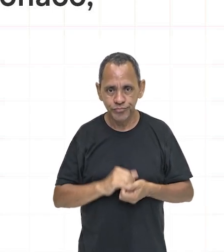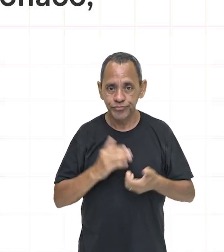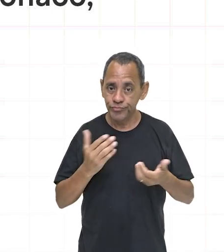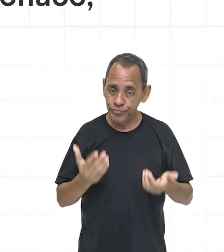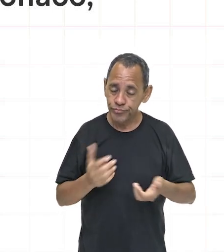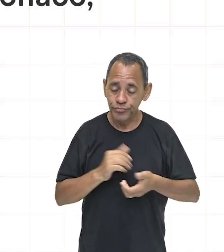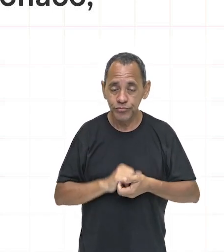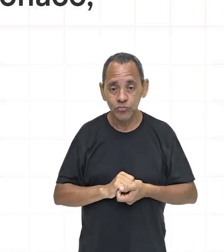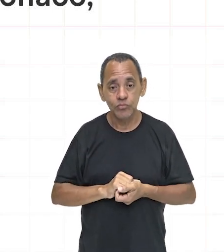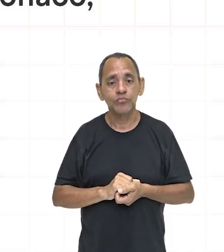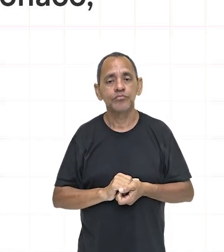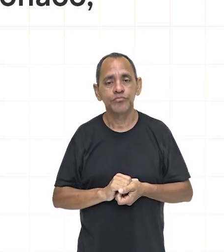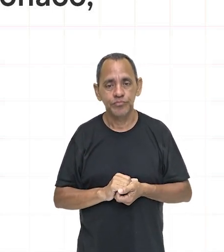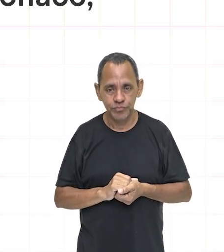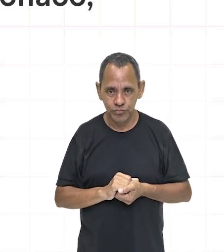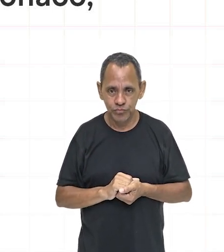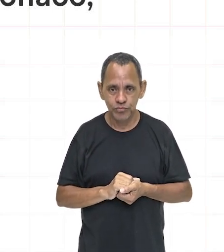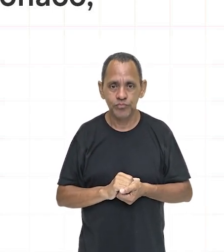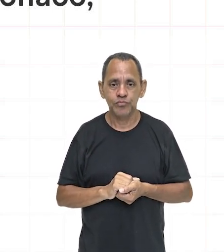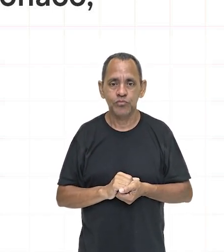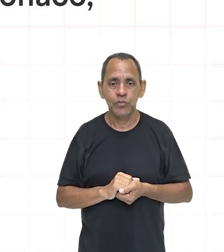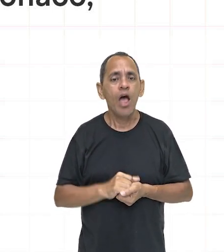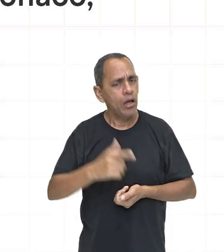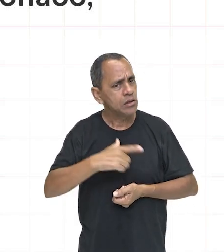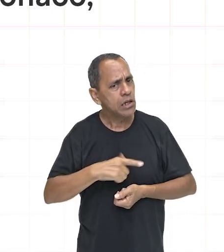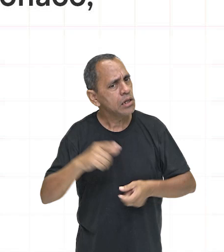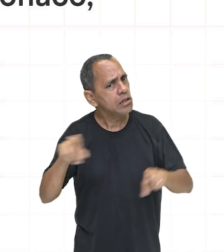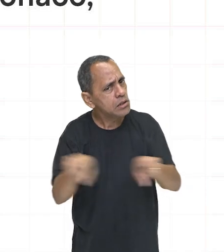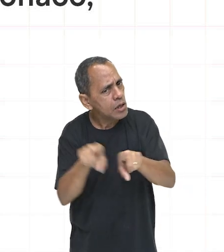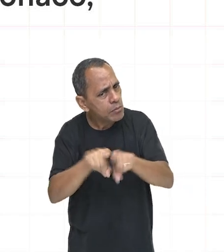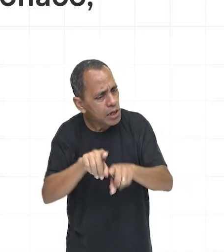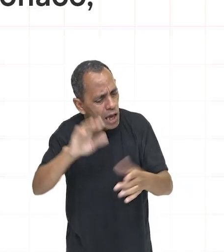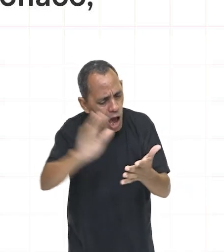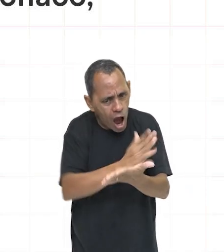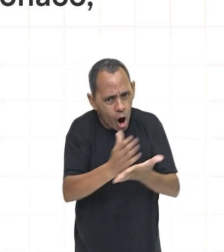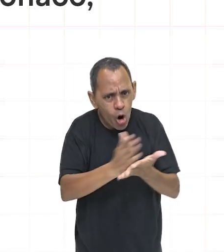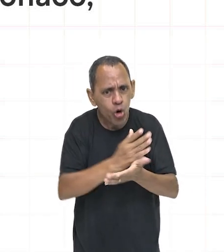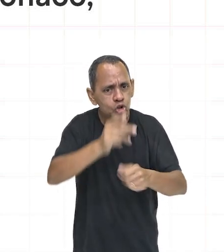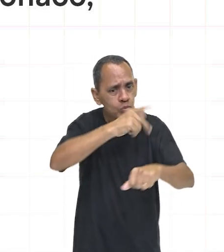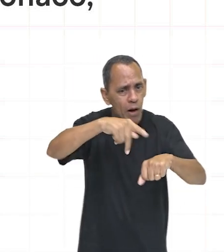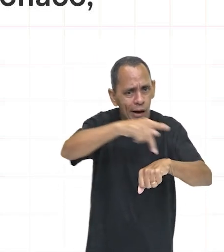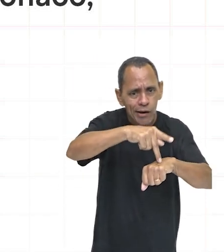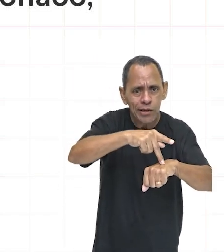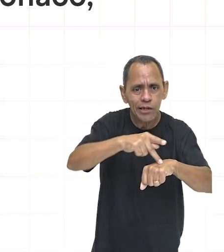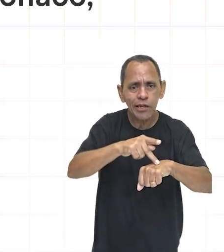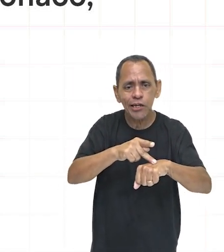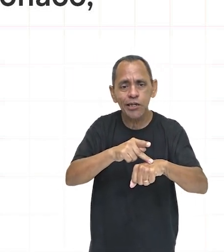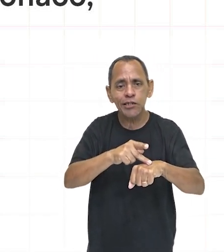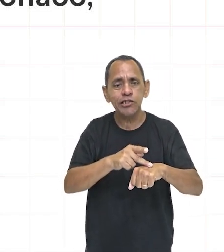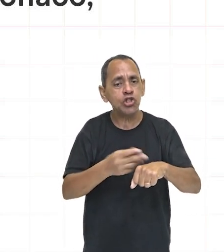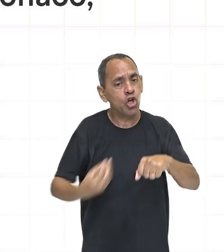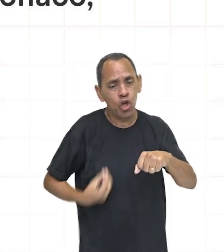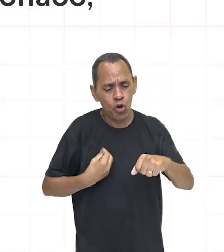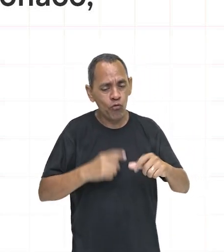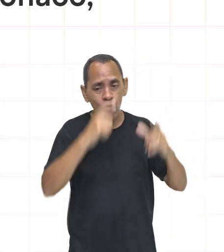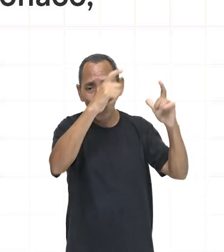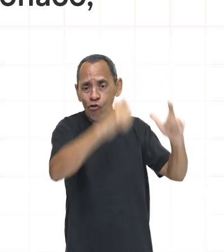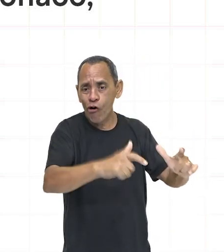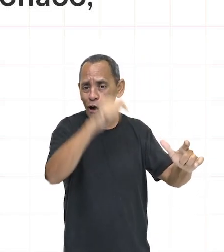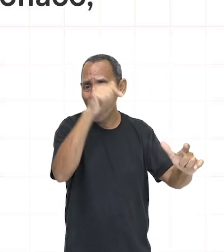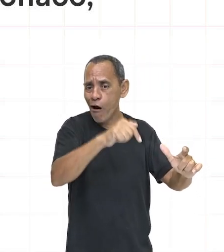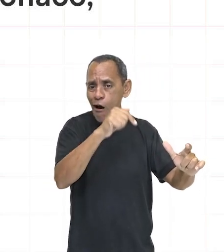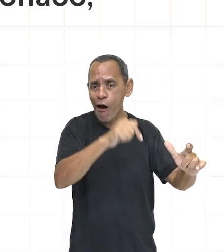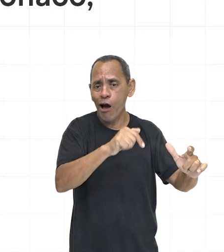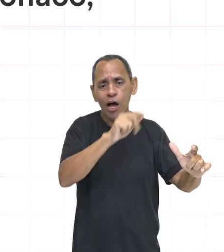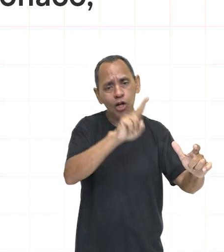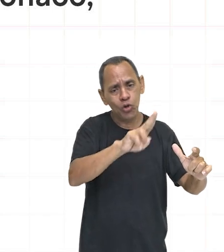não fazem parte da União Europeia, porém fazem parte da zona do euro, tá? Então, são